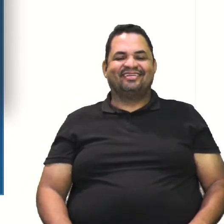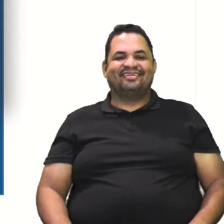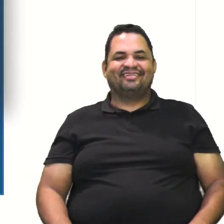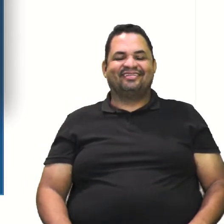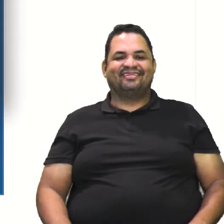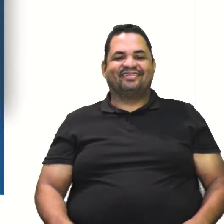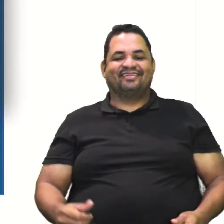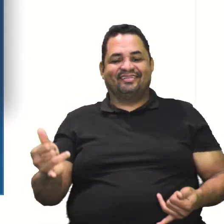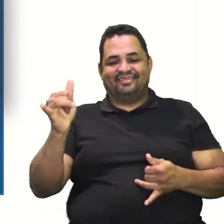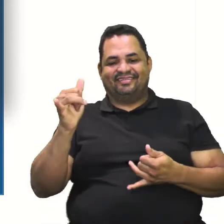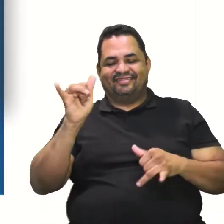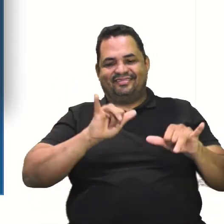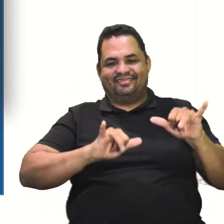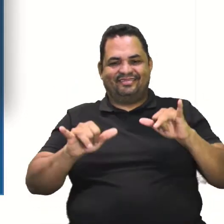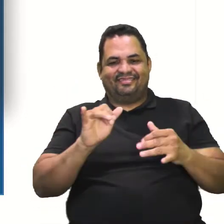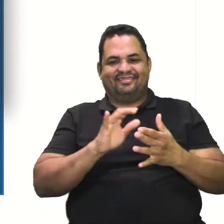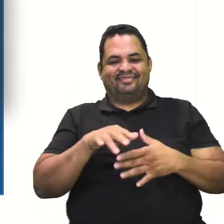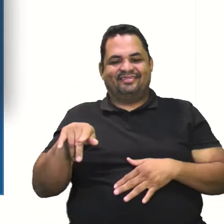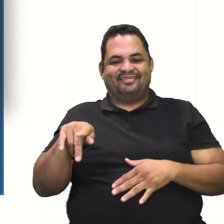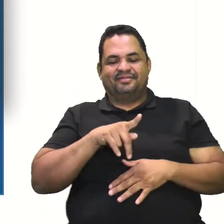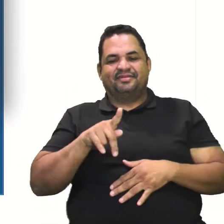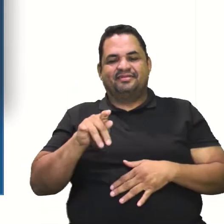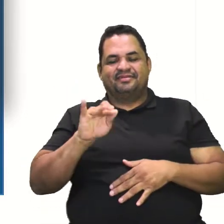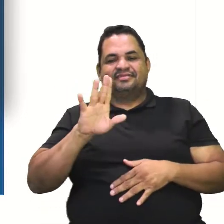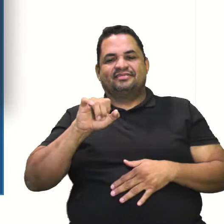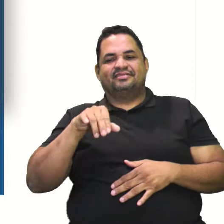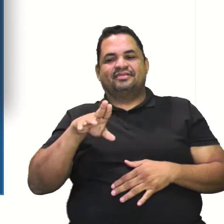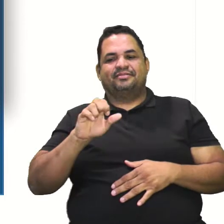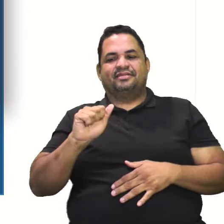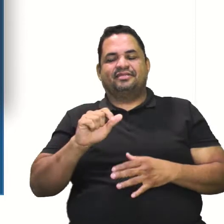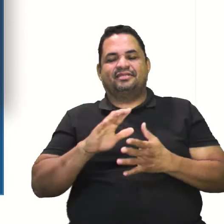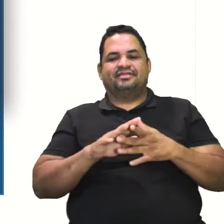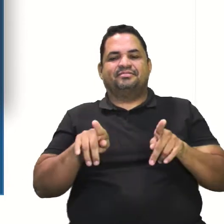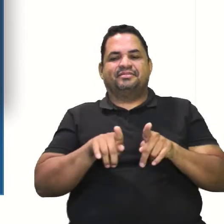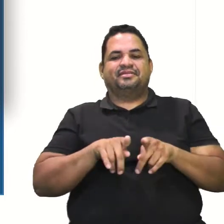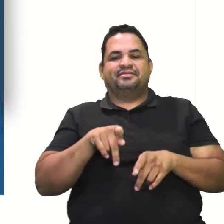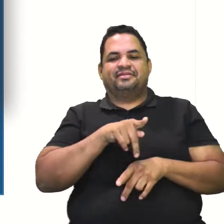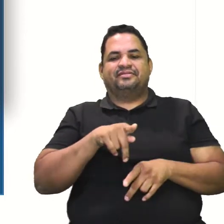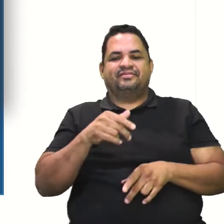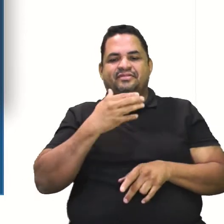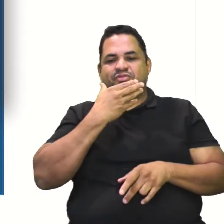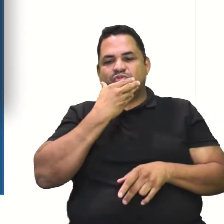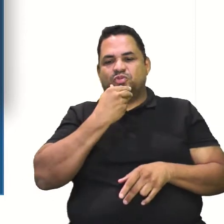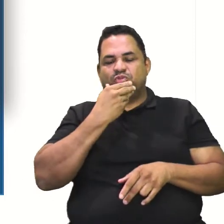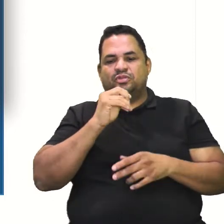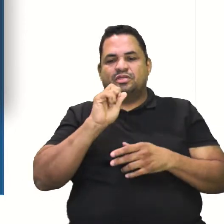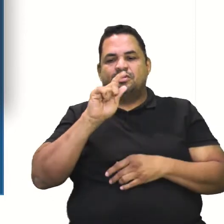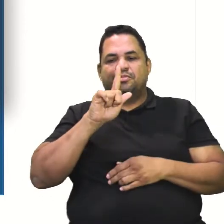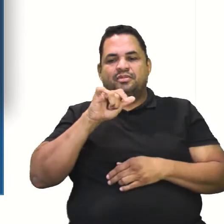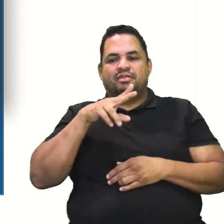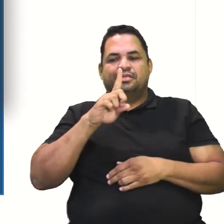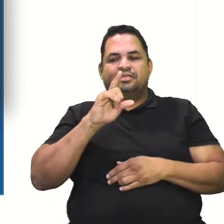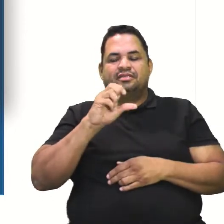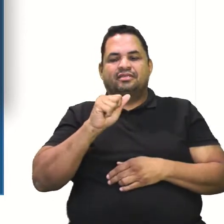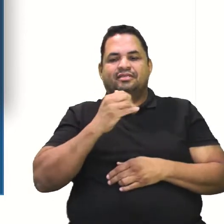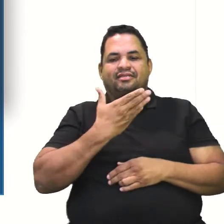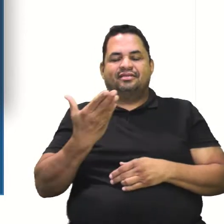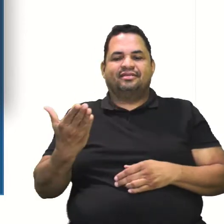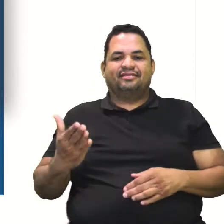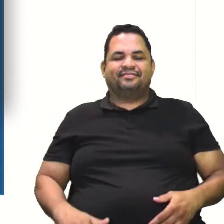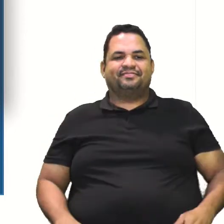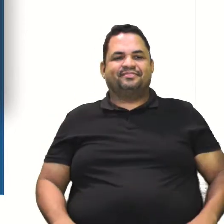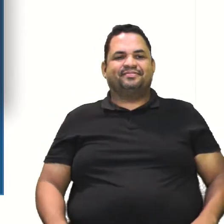é química. Aí é com a professora Sabrina e o professor Almeida. Almeida. Vamos de pergunta número 3, porque a galera